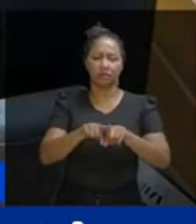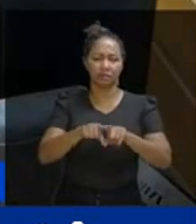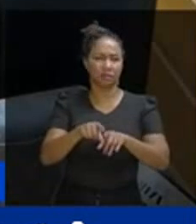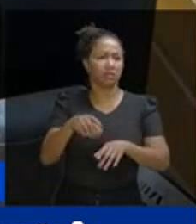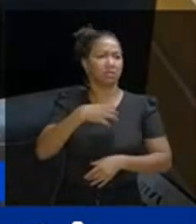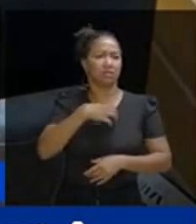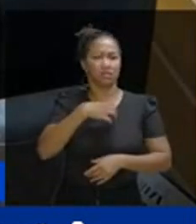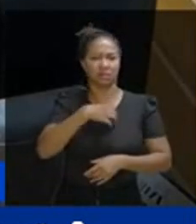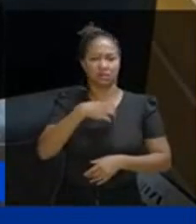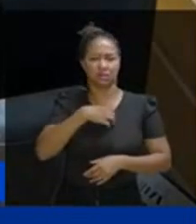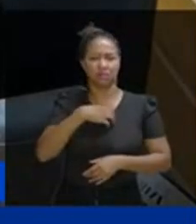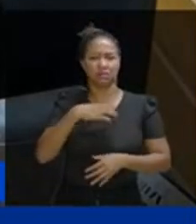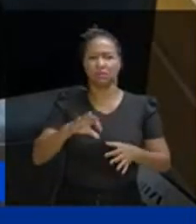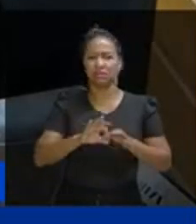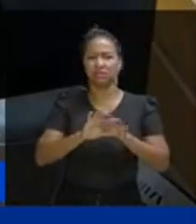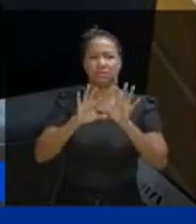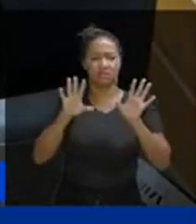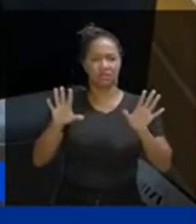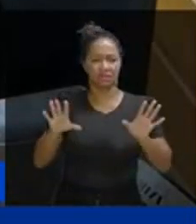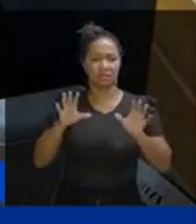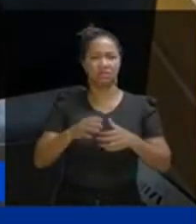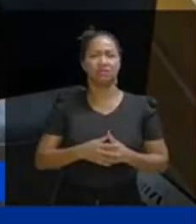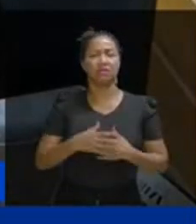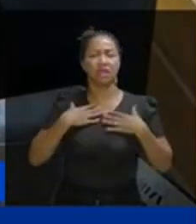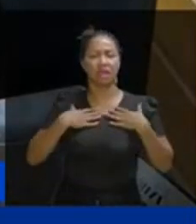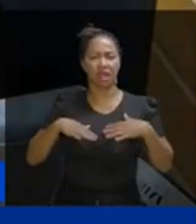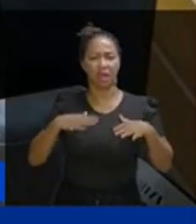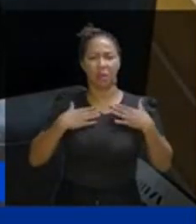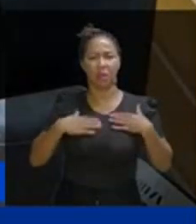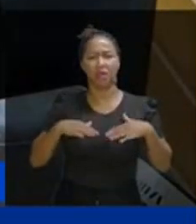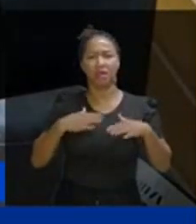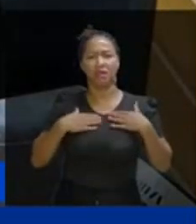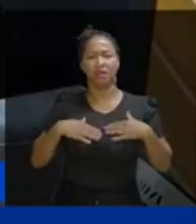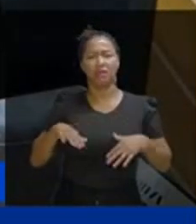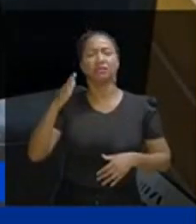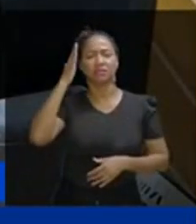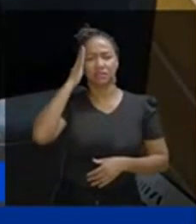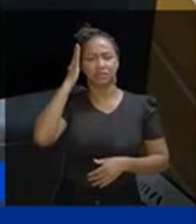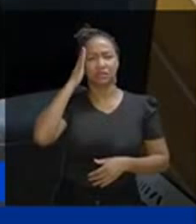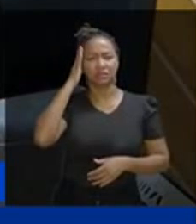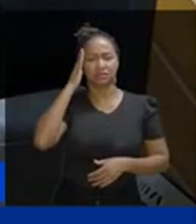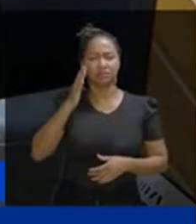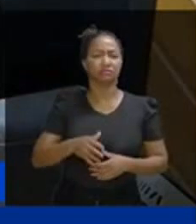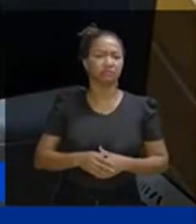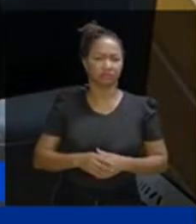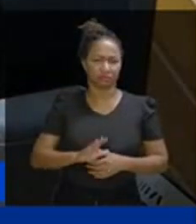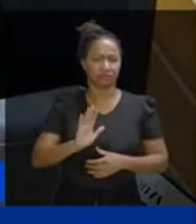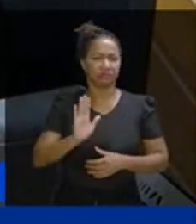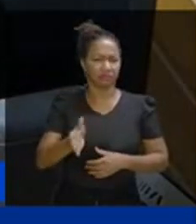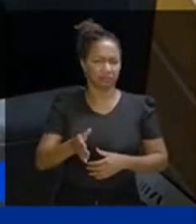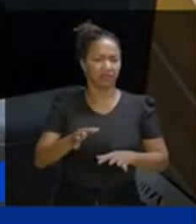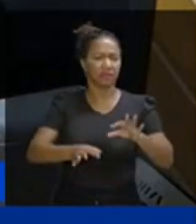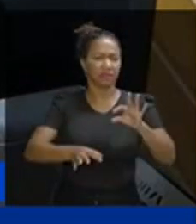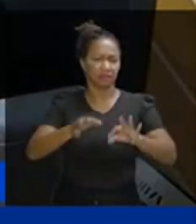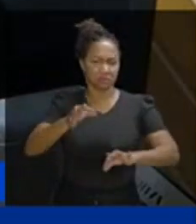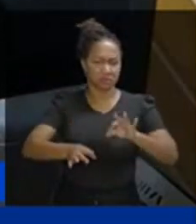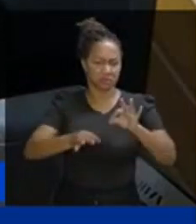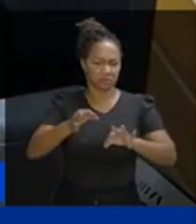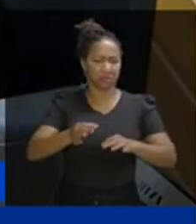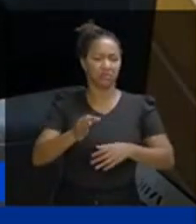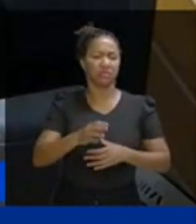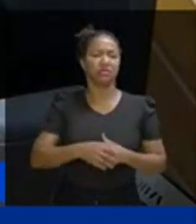sinto-me absolutamente à vontade e tranquila, sabendo que isso reflete a justiça que se